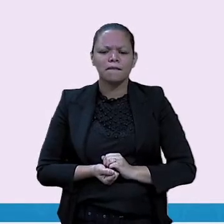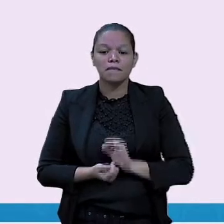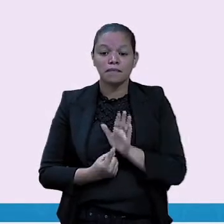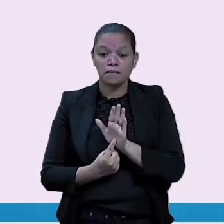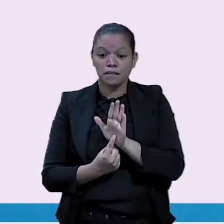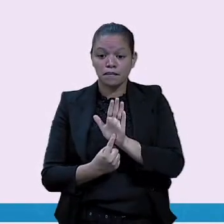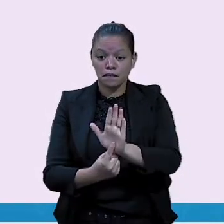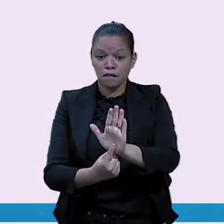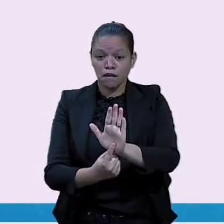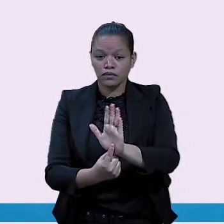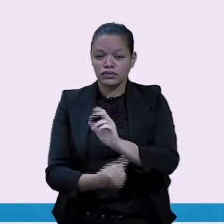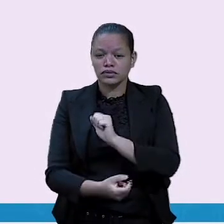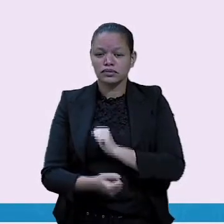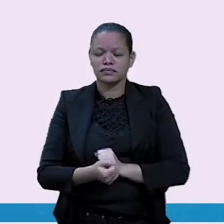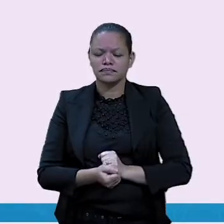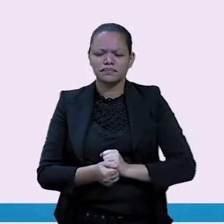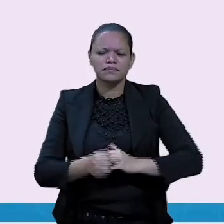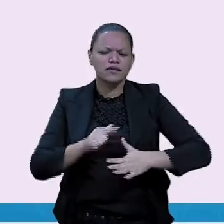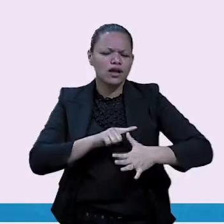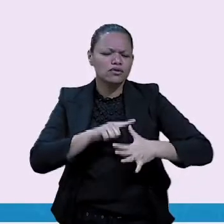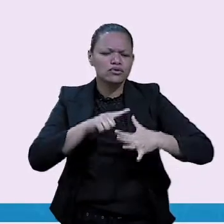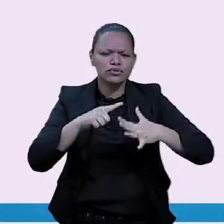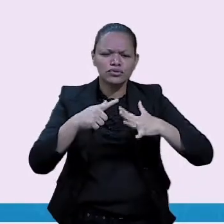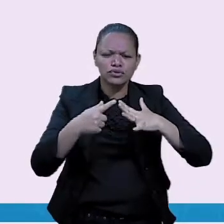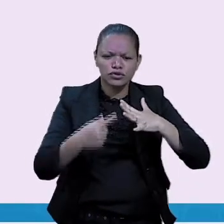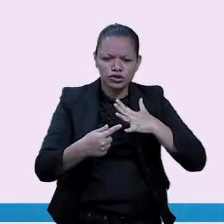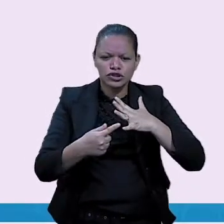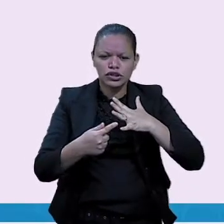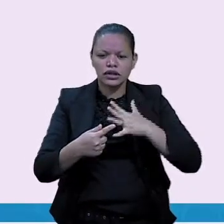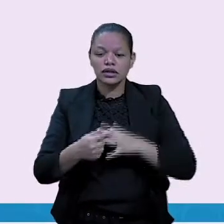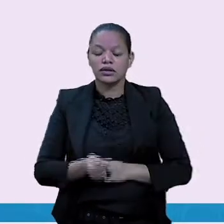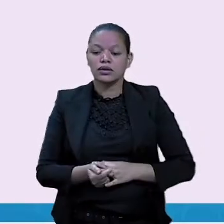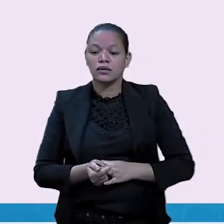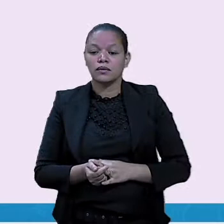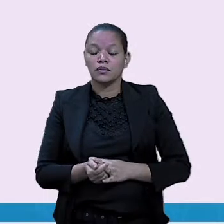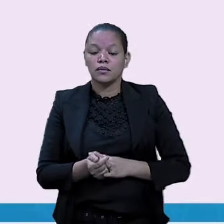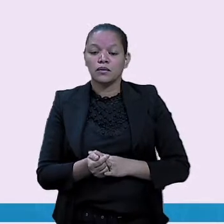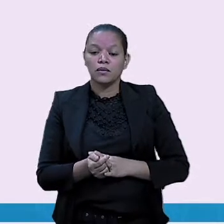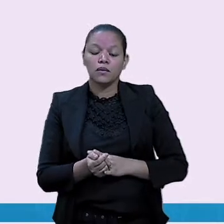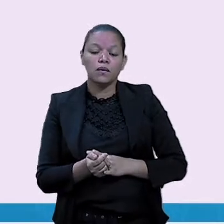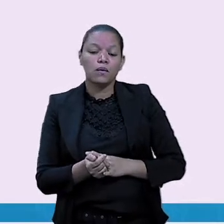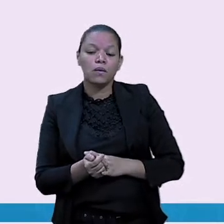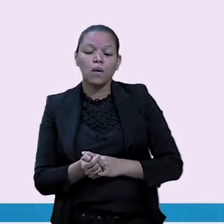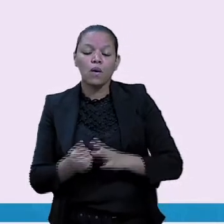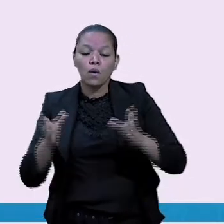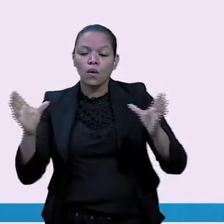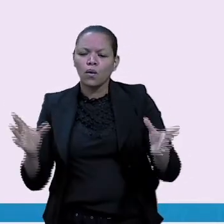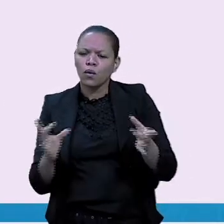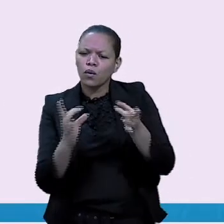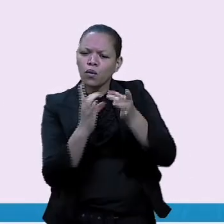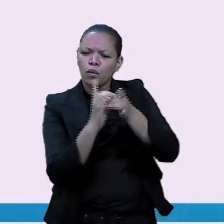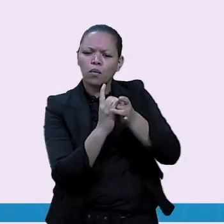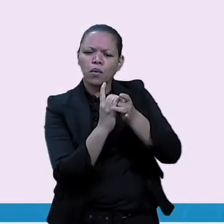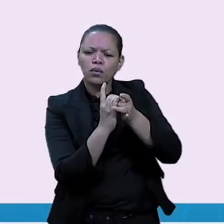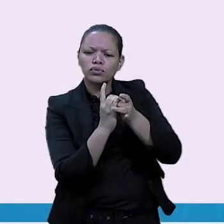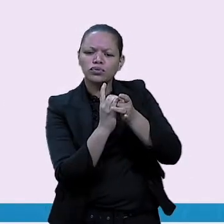apresentam, ó. O gênero tirinha é composto por... Vamos lá saber como é que ele é